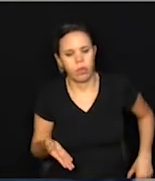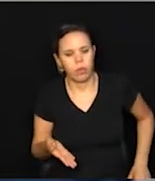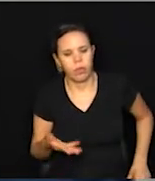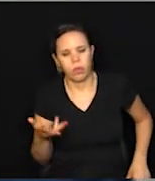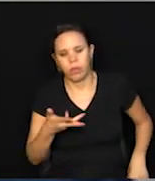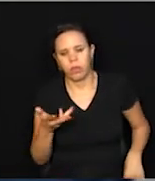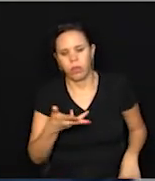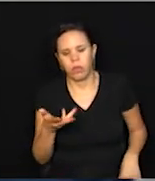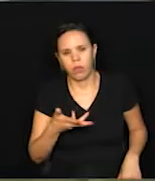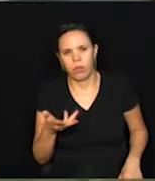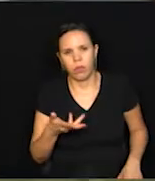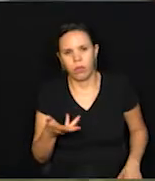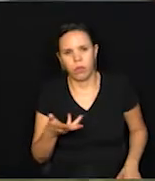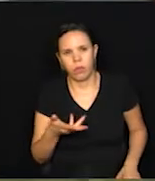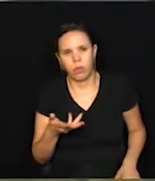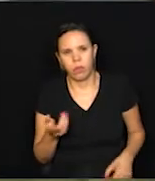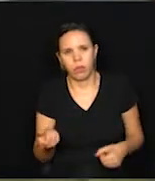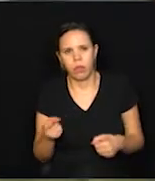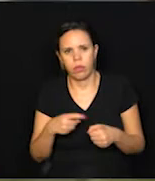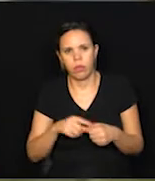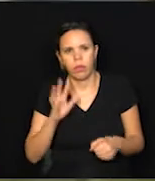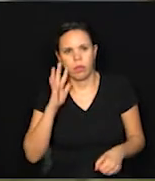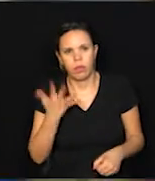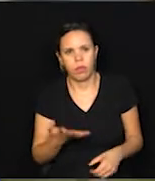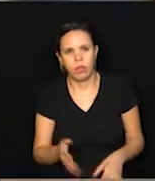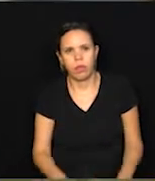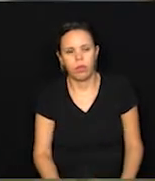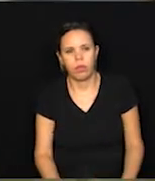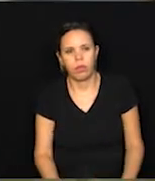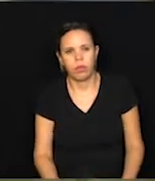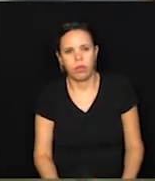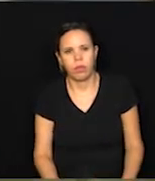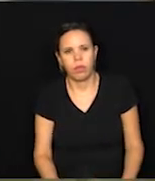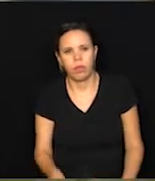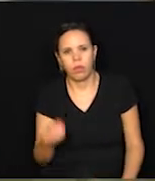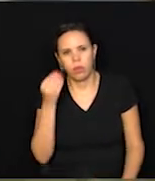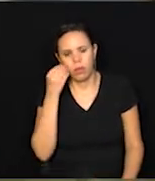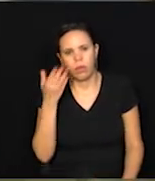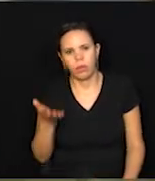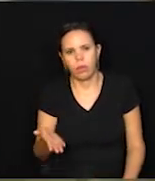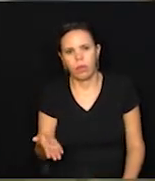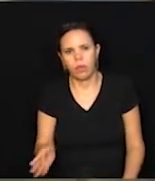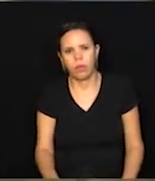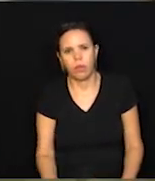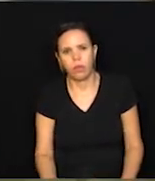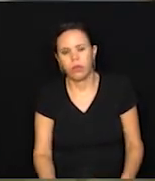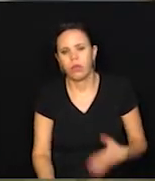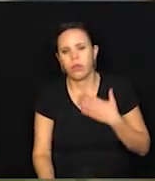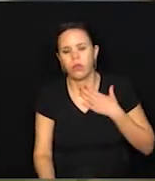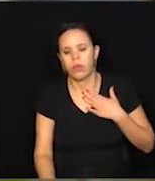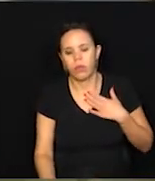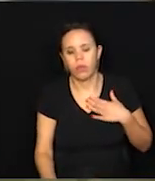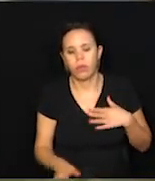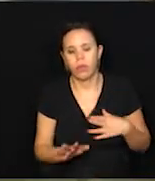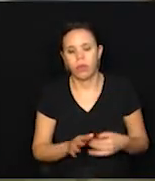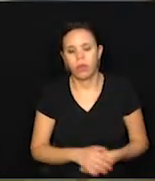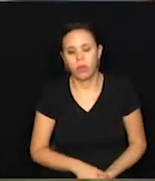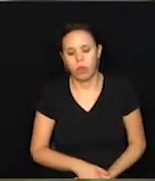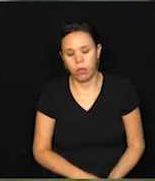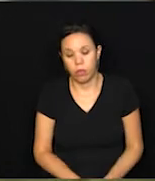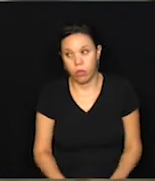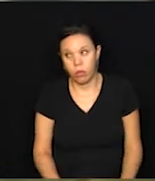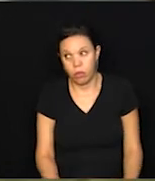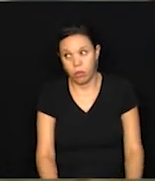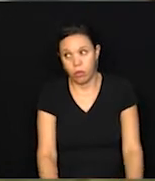agilizar, inclusive, a devolutiva de resultados, né, no caso dos testes mais rápidos? Na verdade, é